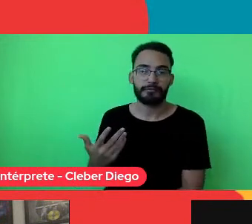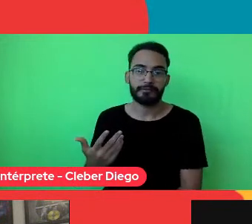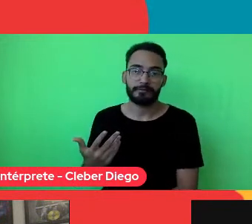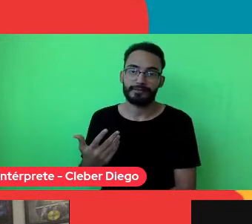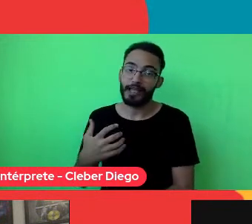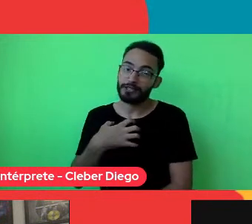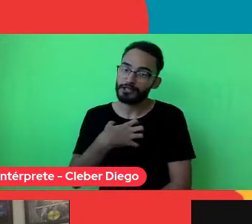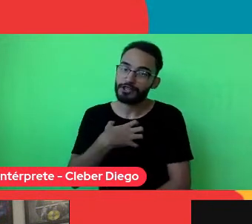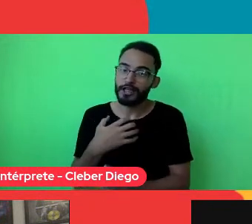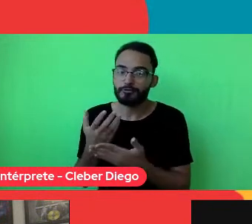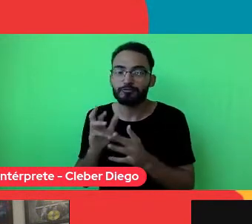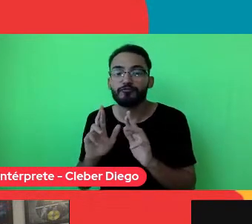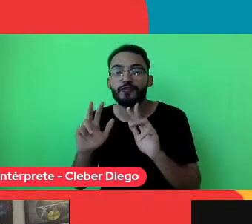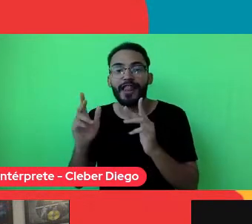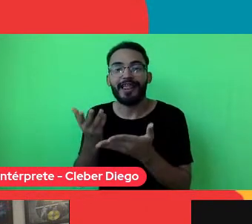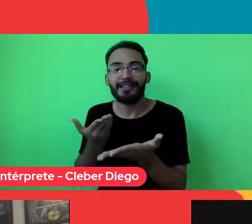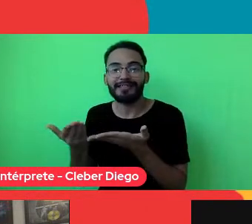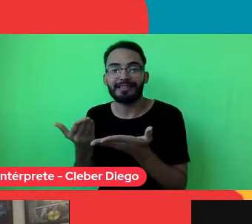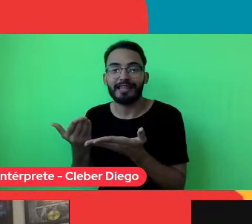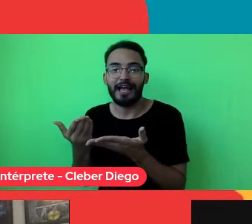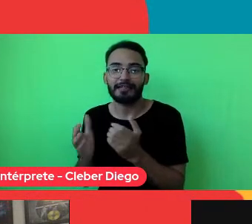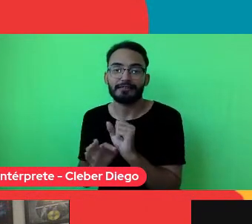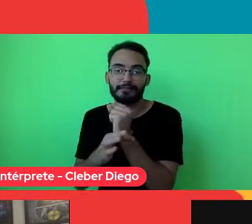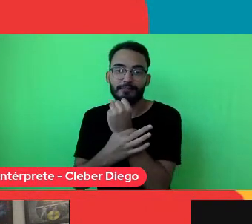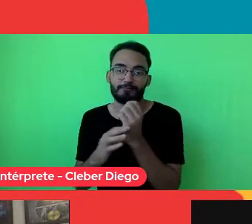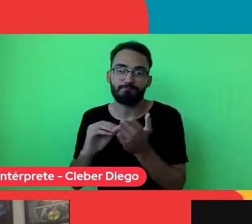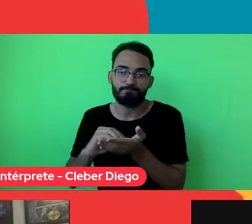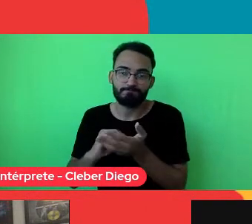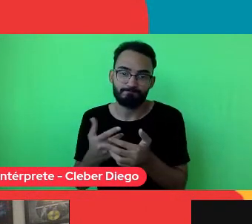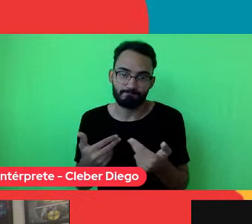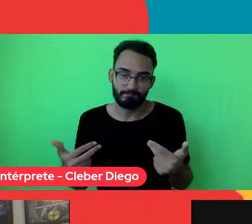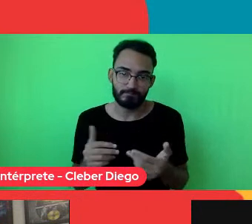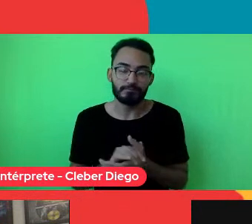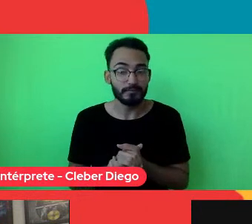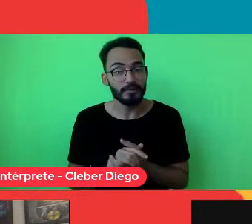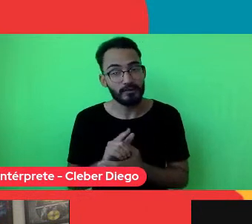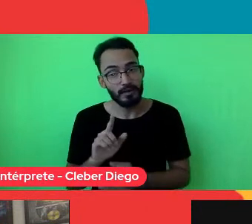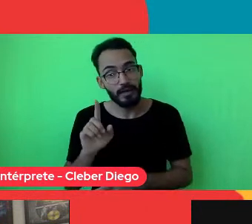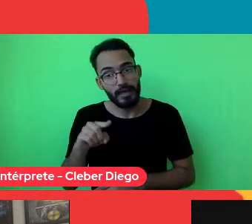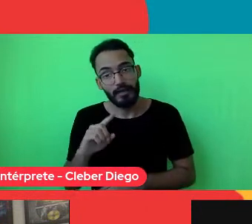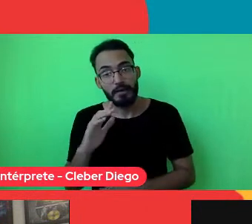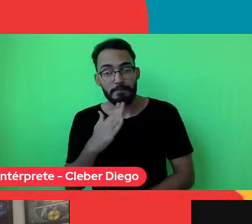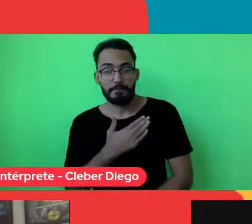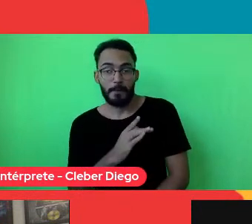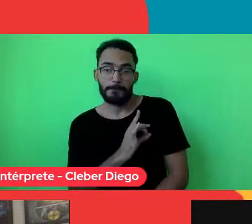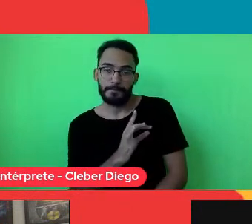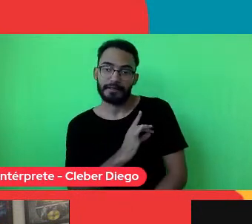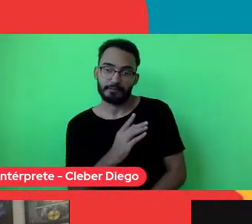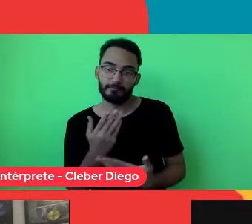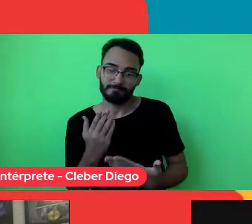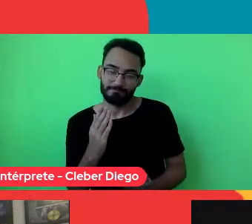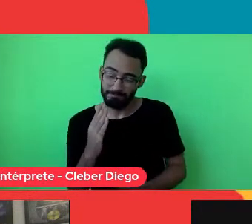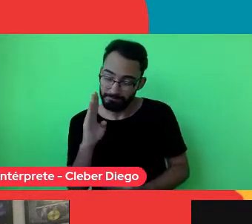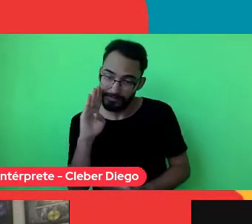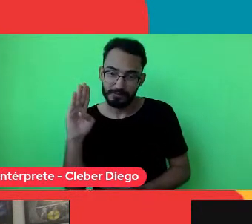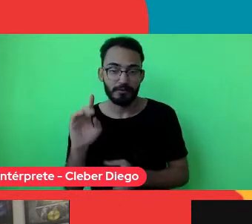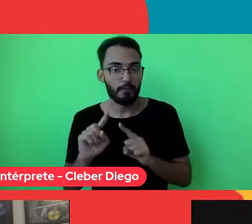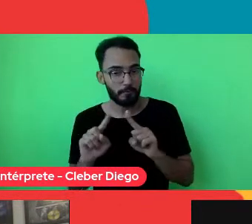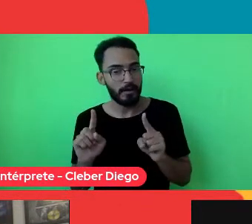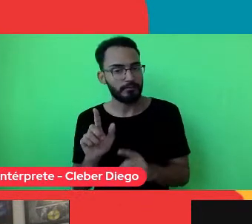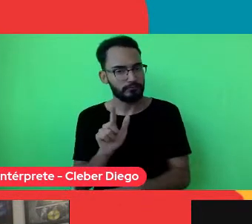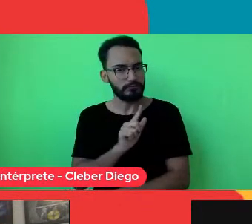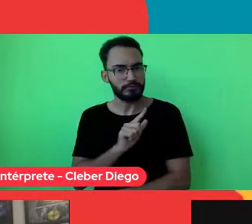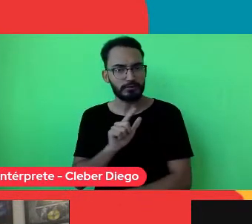com as inseguranças. Acho que foi um dos meus maiores medos. E também, acho